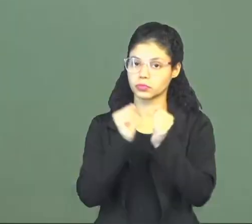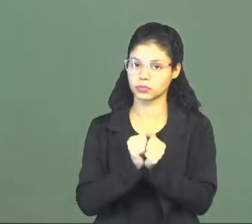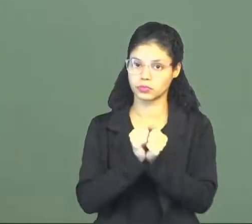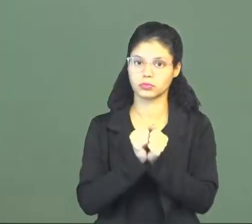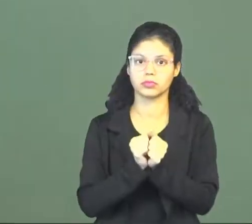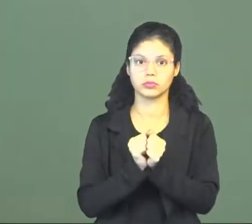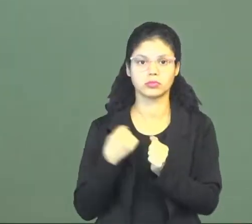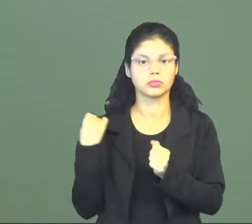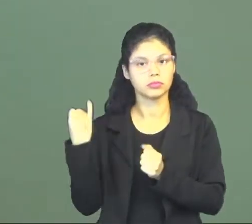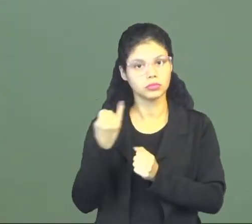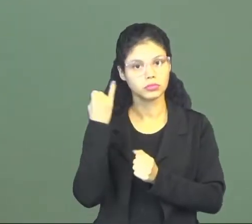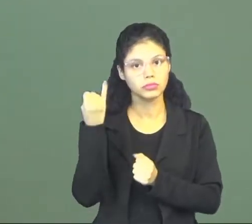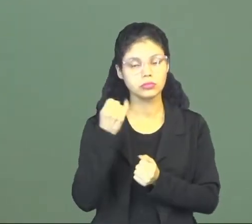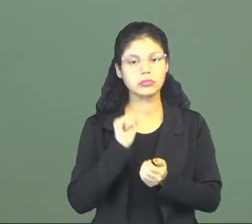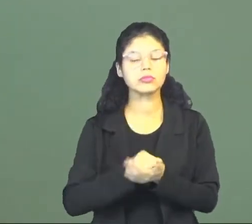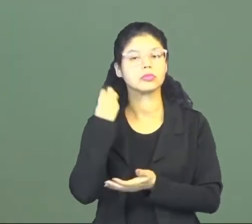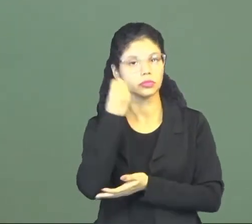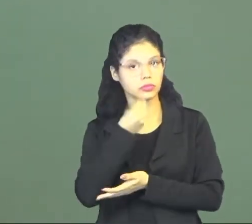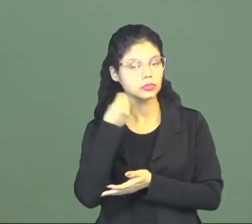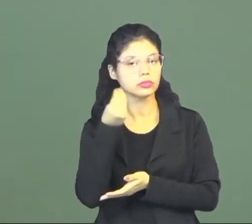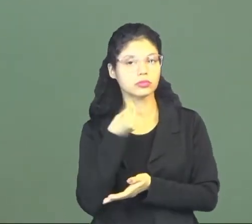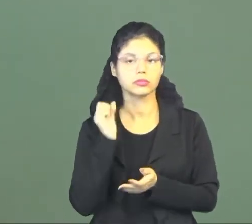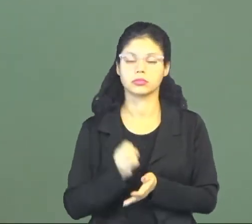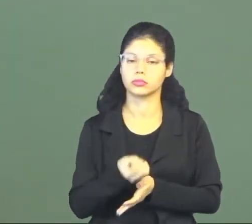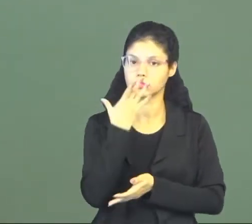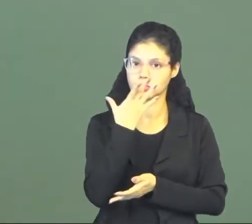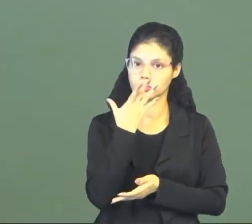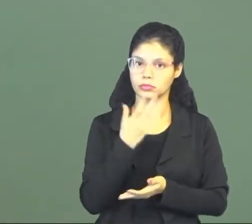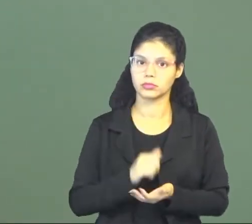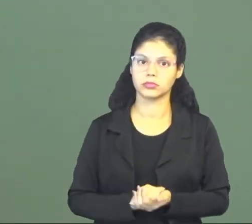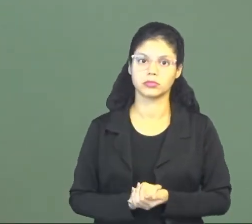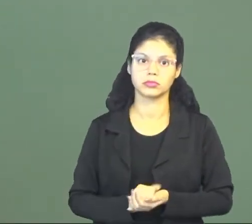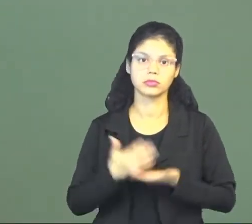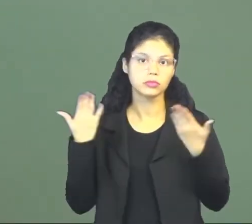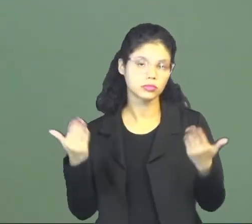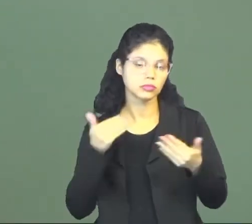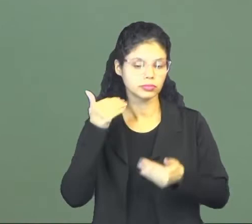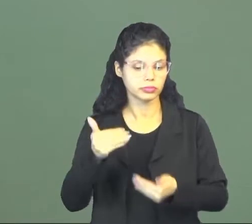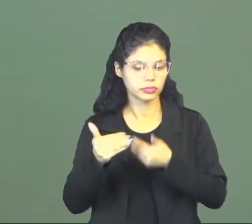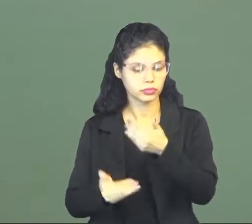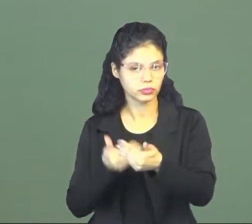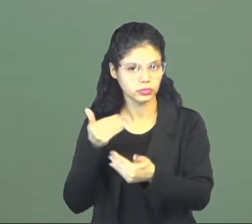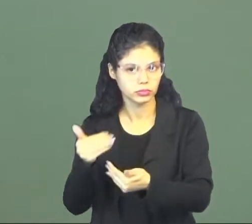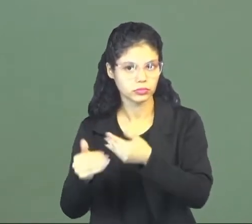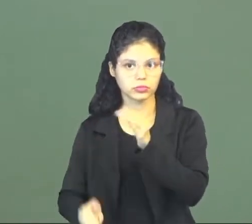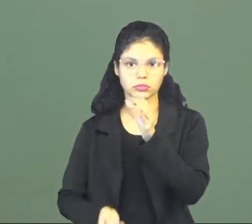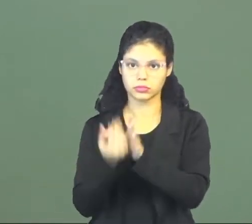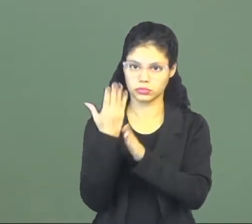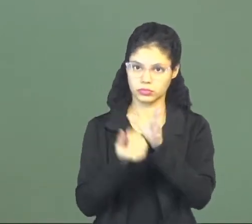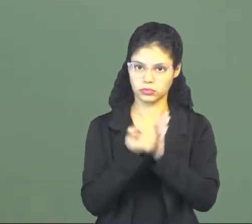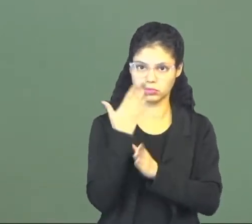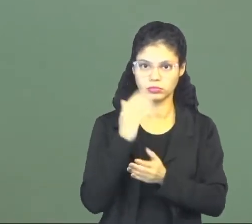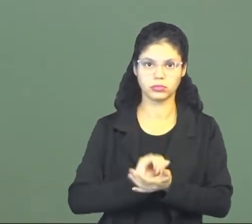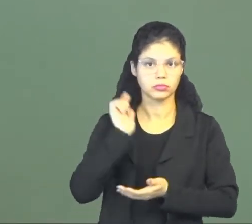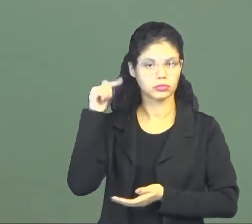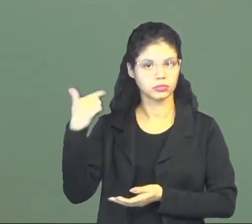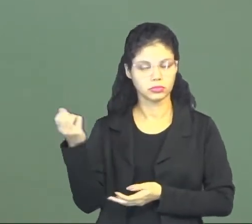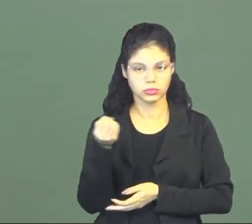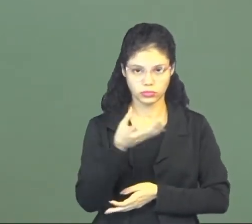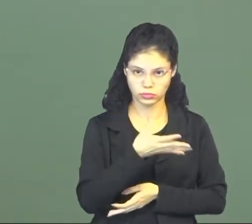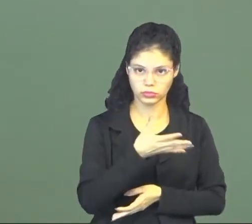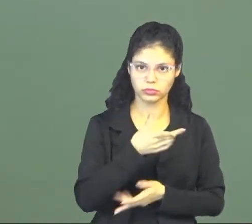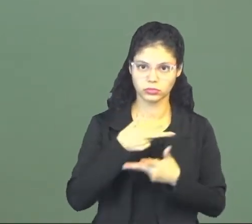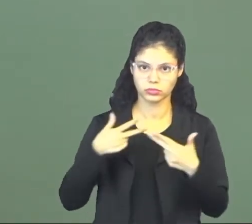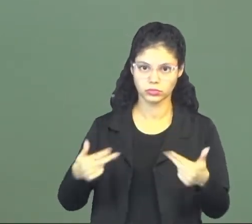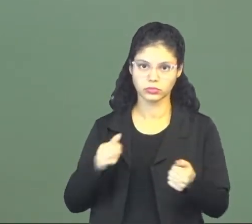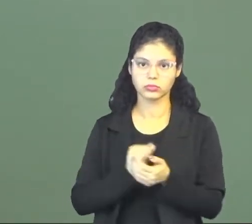junções principalmente de experimentos com a fotografia. E aí foram nascendo, né, outras inovações